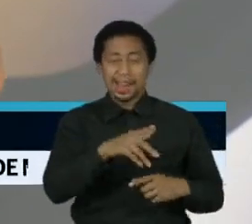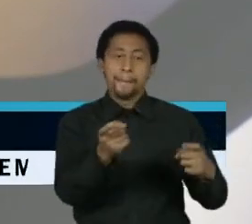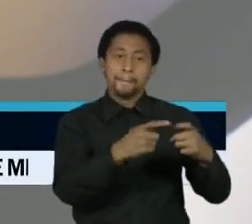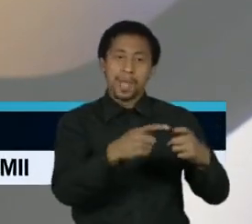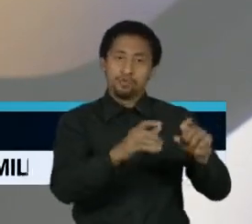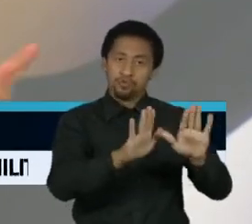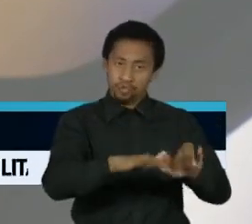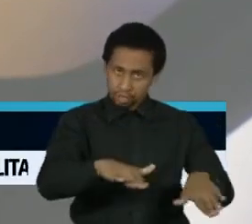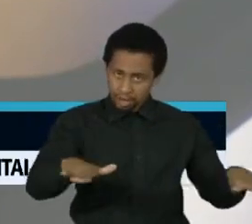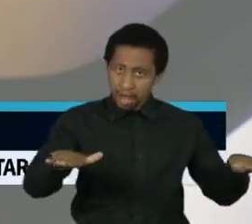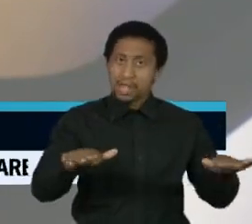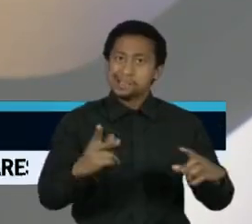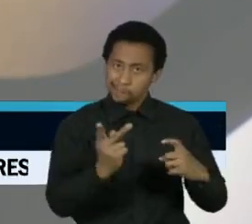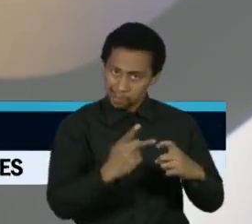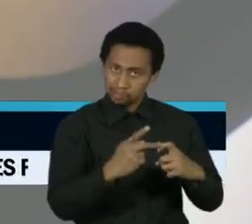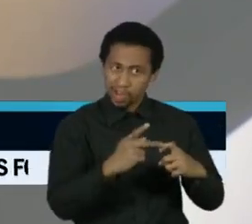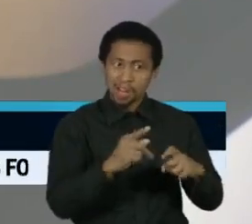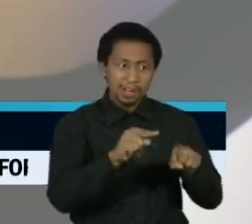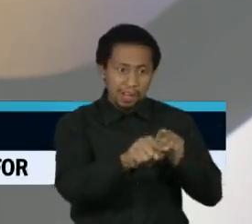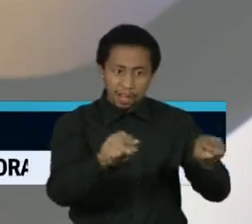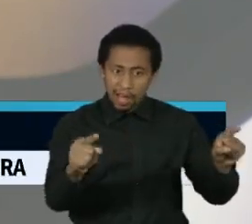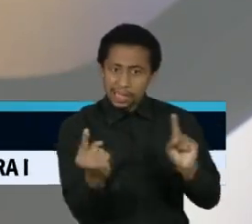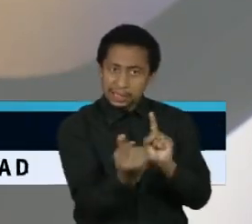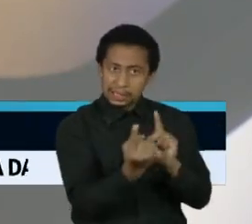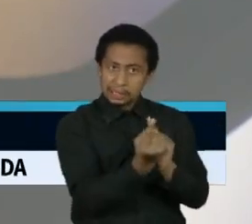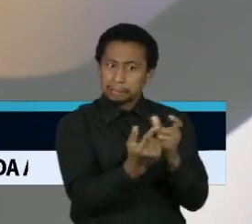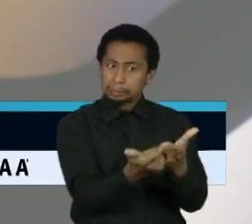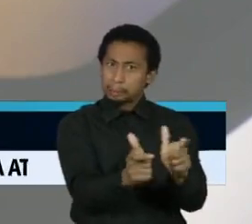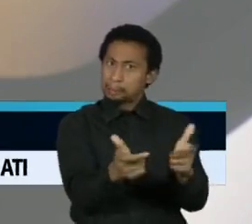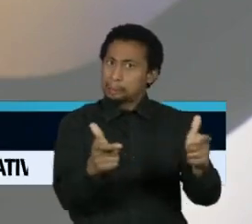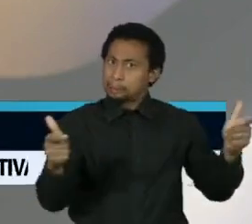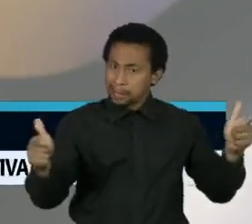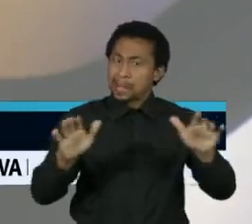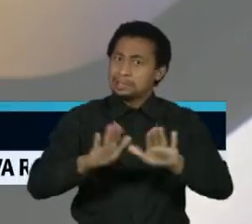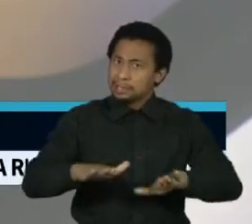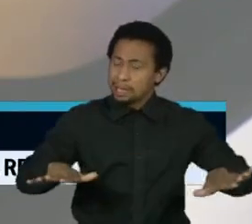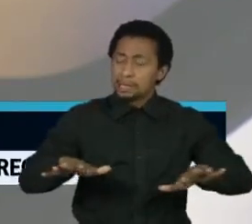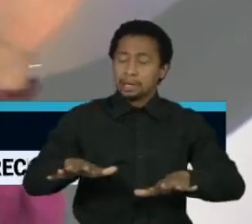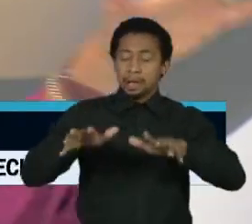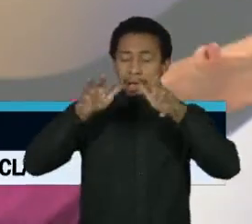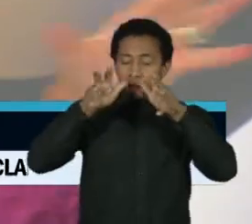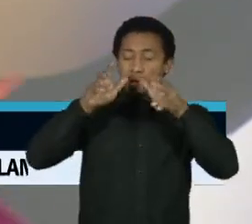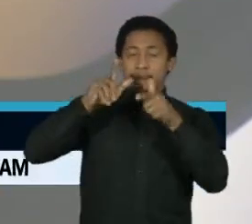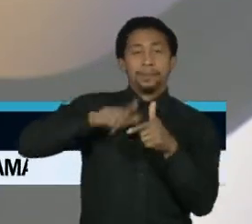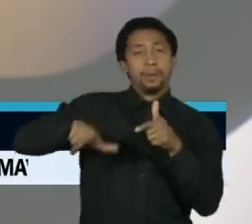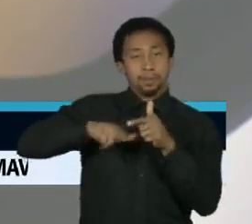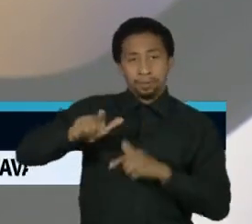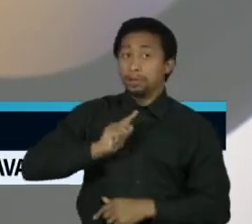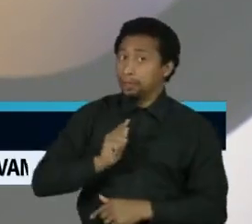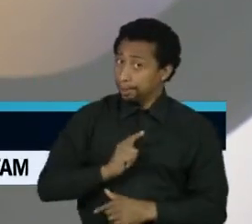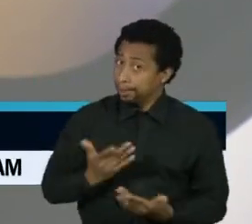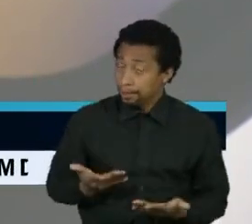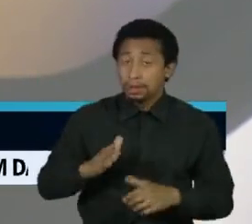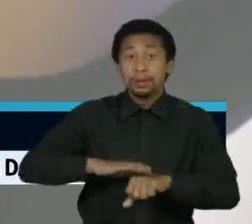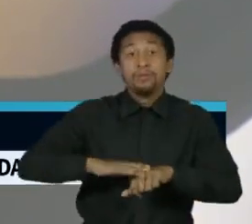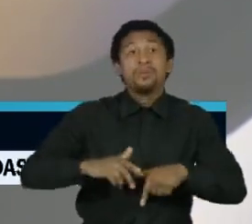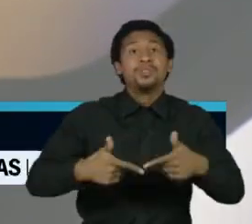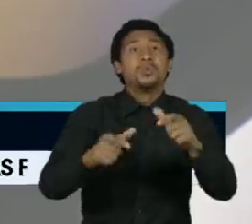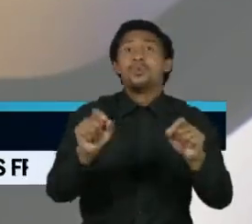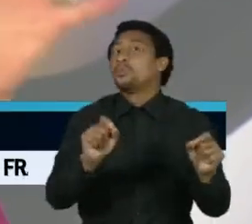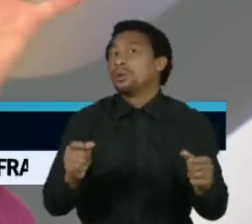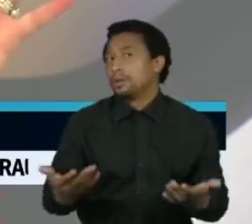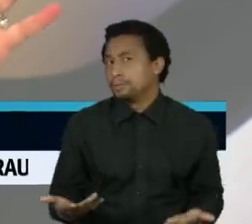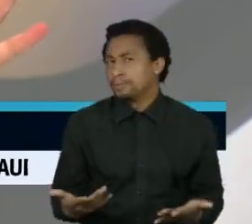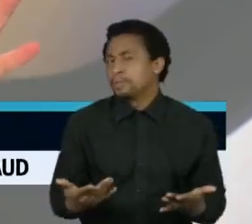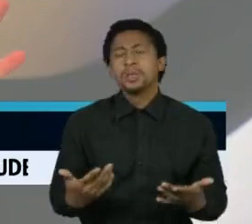acabou não ter o congresso Pediatria em outros locais do Brasil tá Cheio de caso respiratório então nós temos que fazer o que neste momento inteiro o